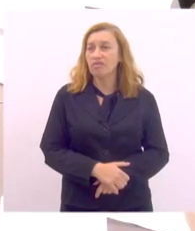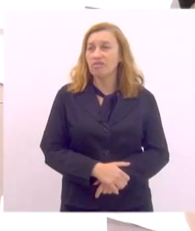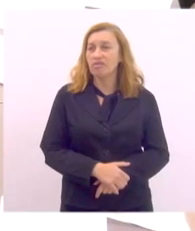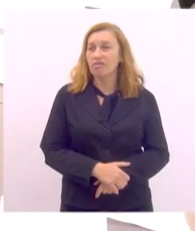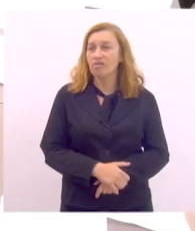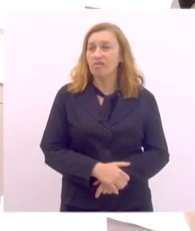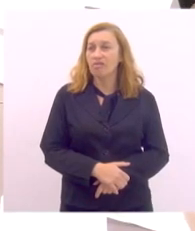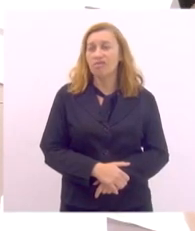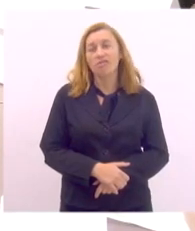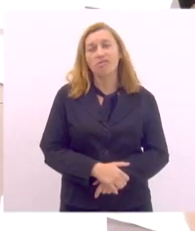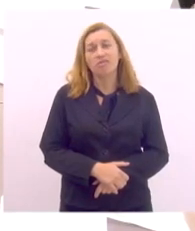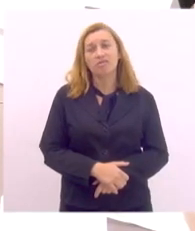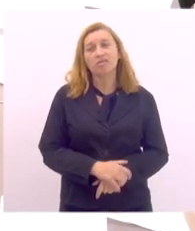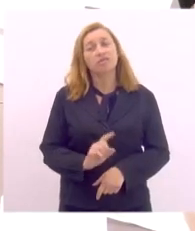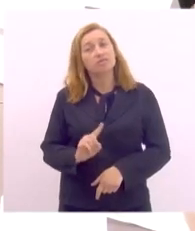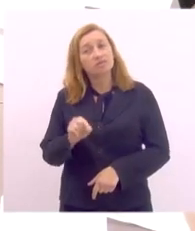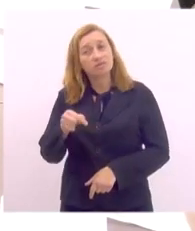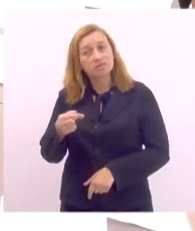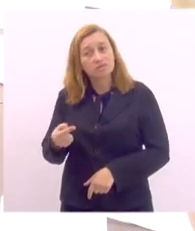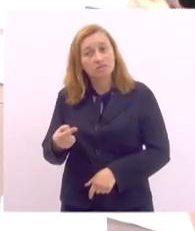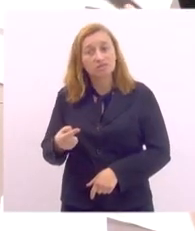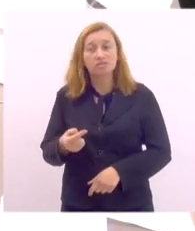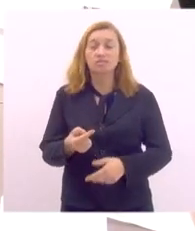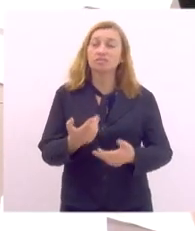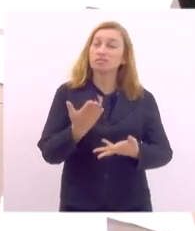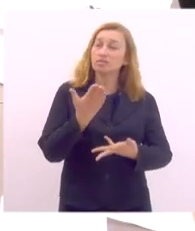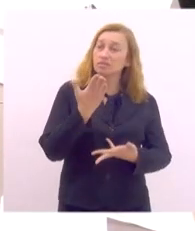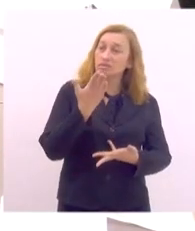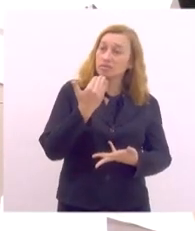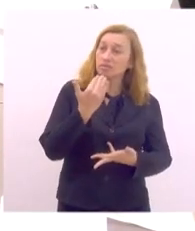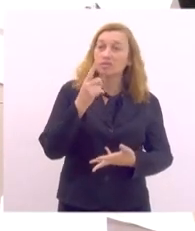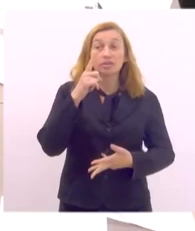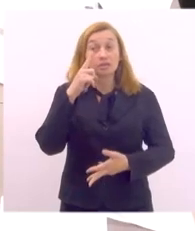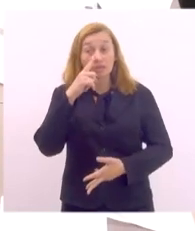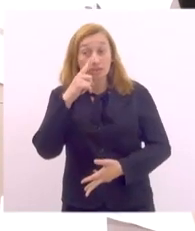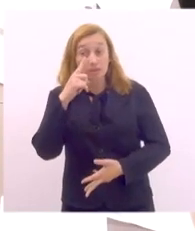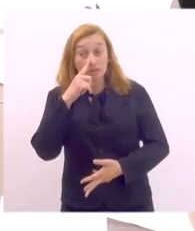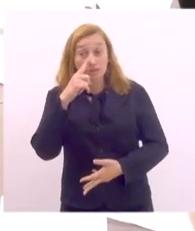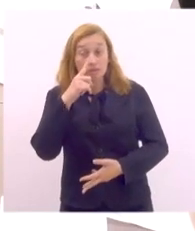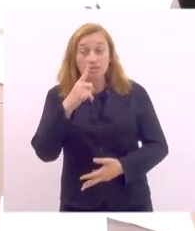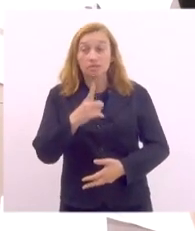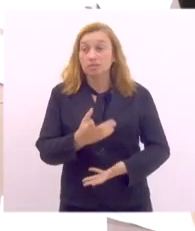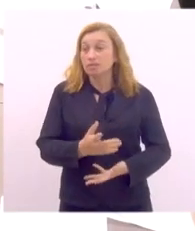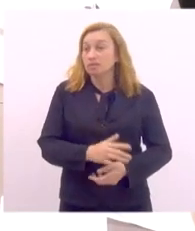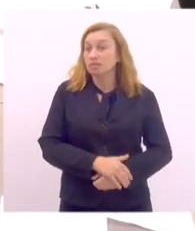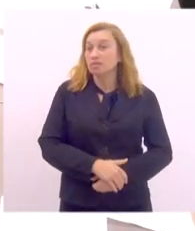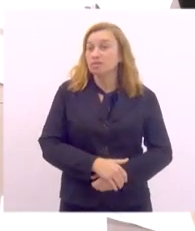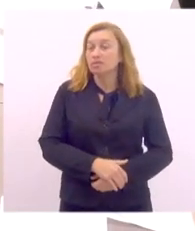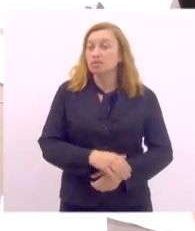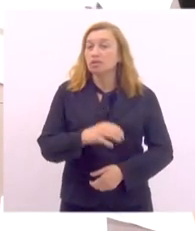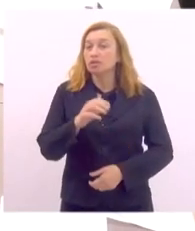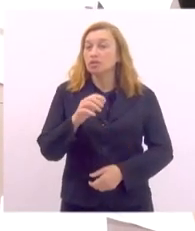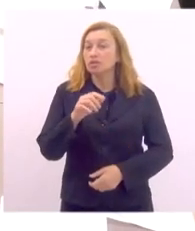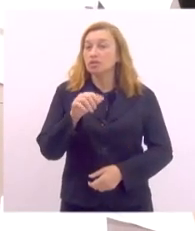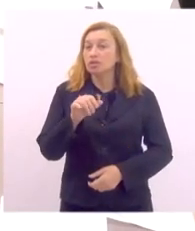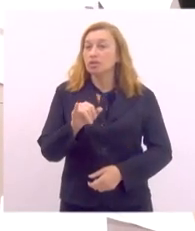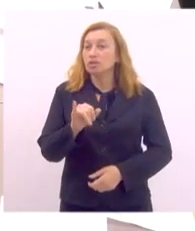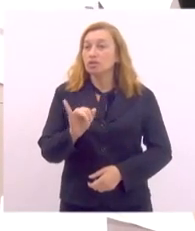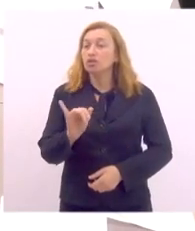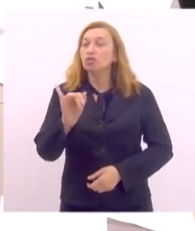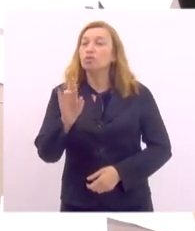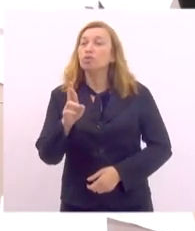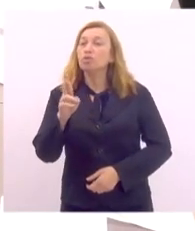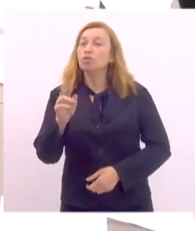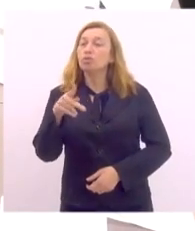processado. E aí tem uma série de outros alimentos, inclusive biscoitos, enfim... Iogurte. Iogurte